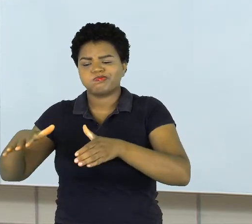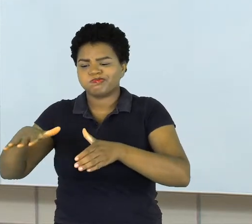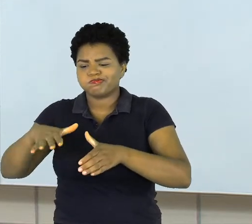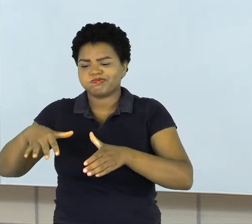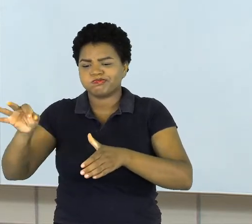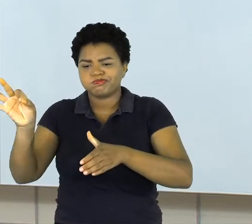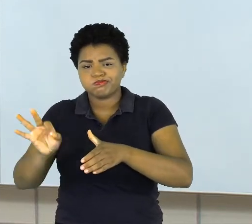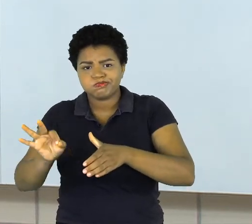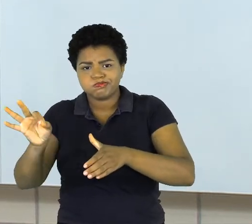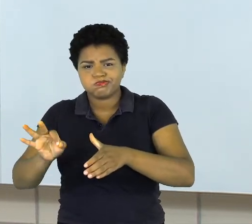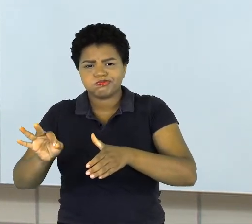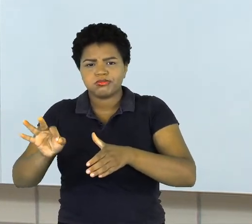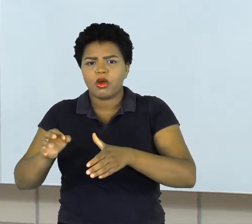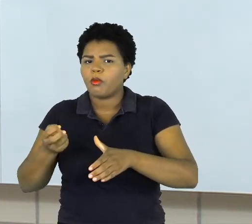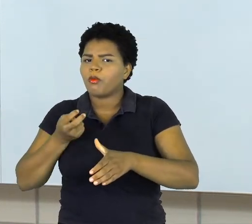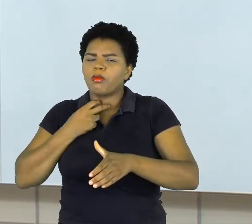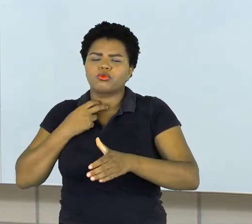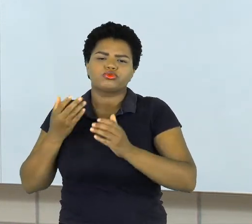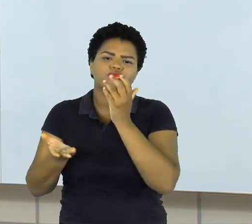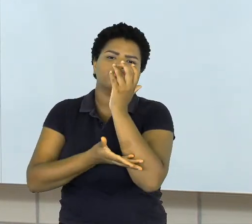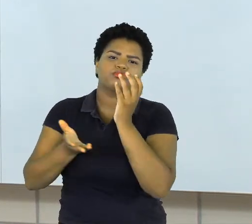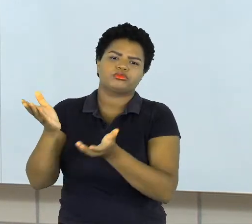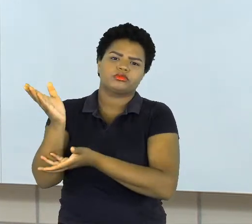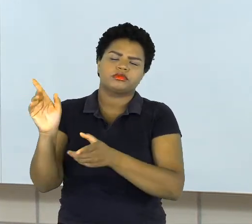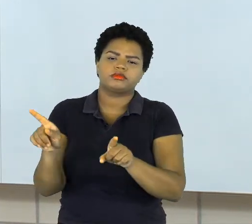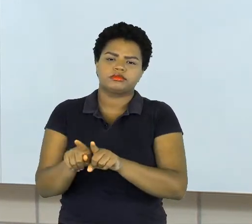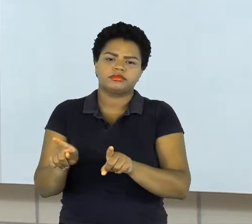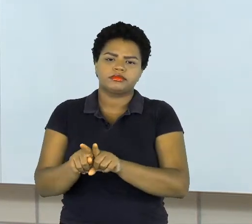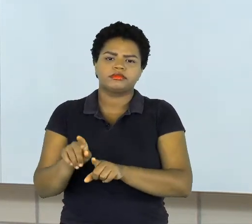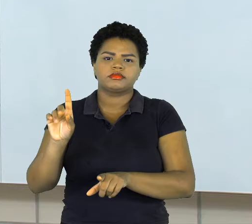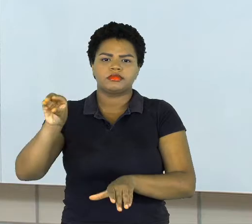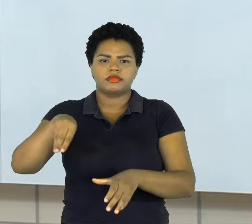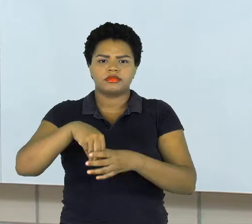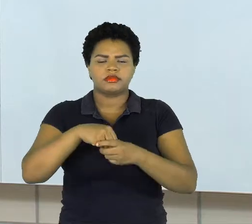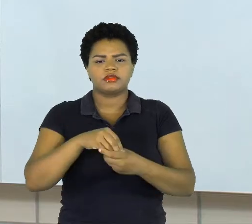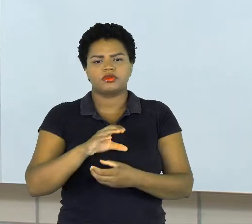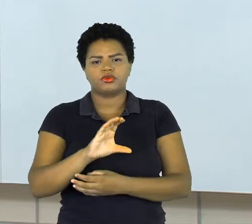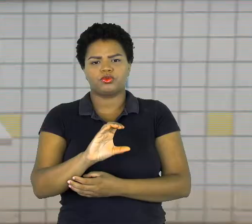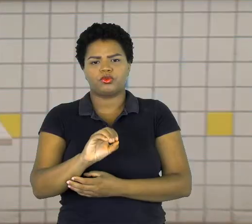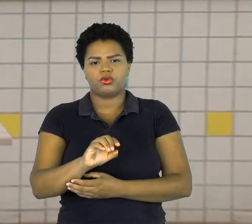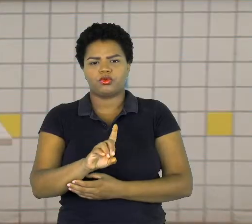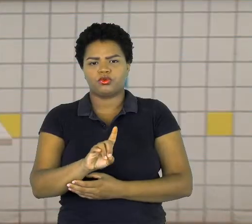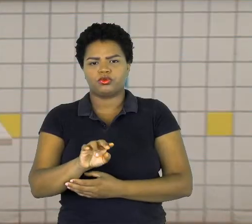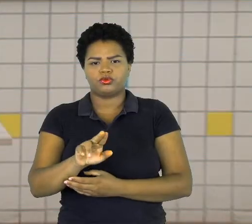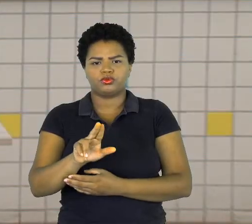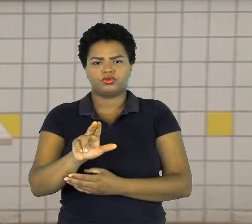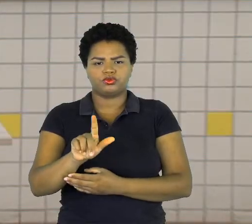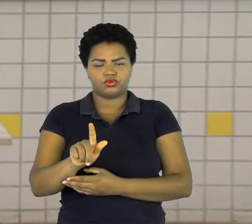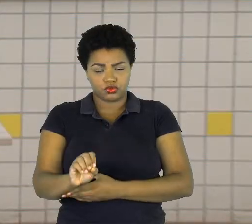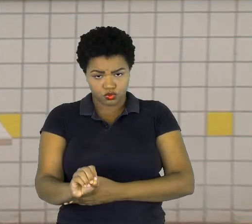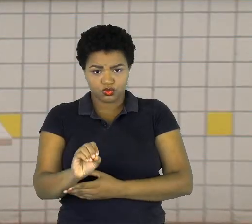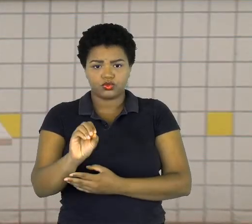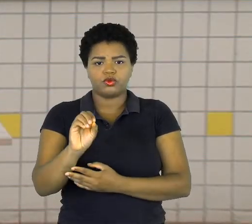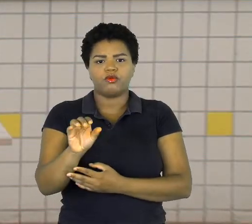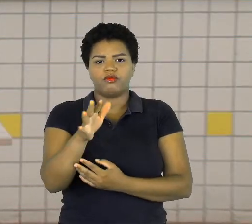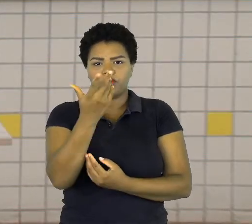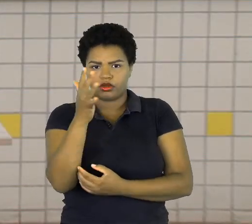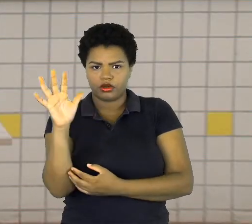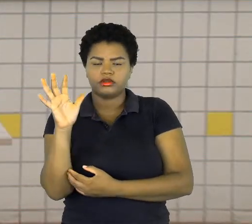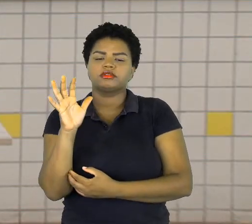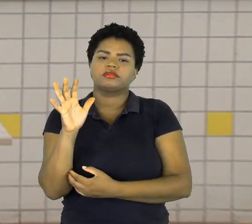sem desmatar. Isso tudo está no Código Florestal. Nós temos as unidades de